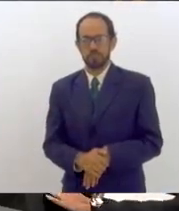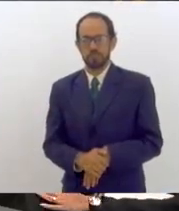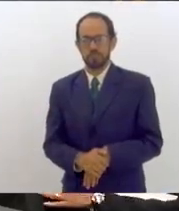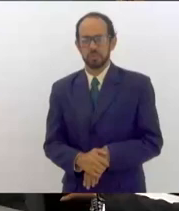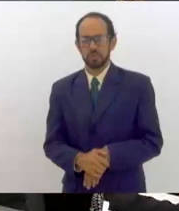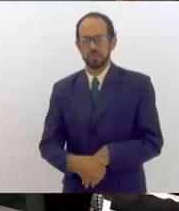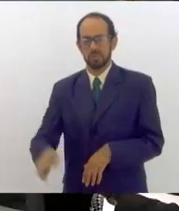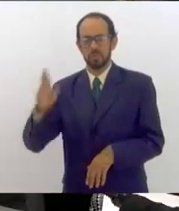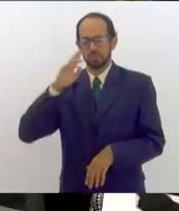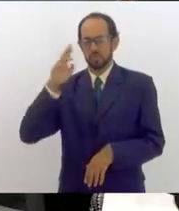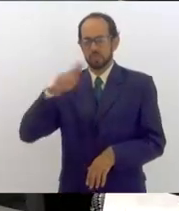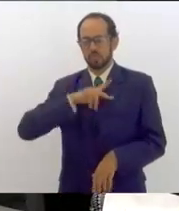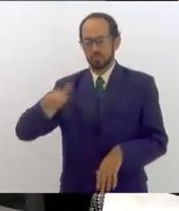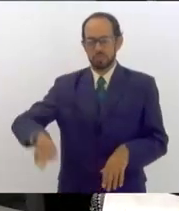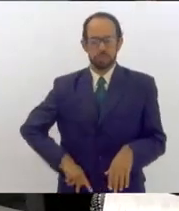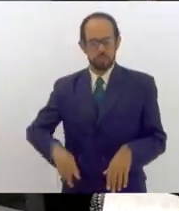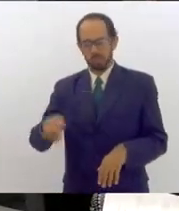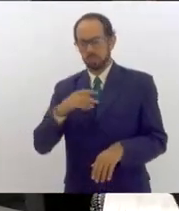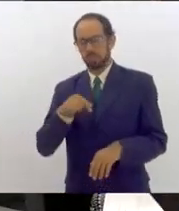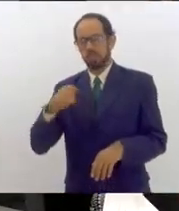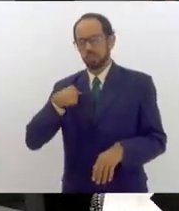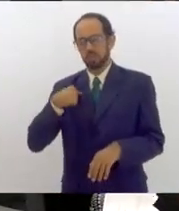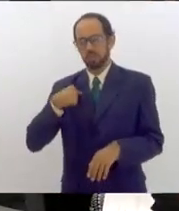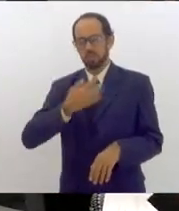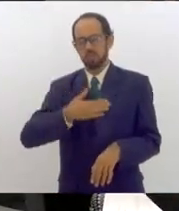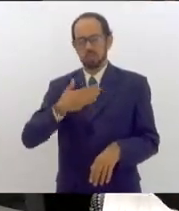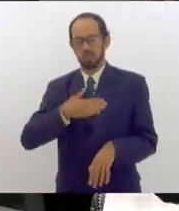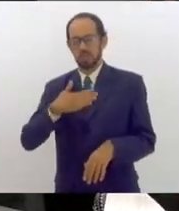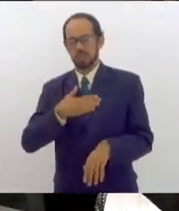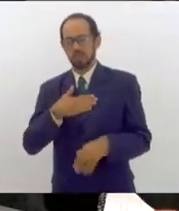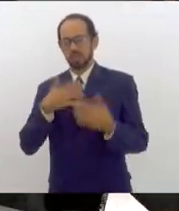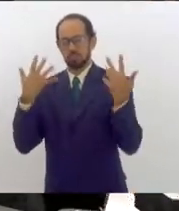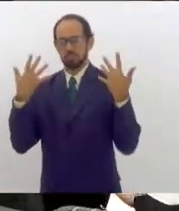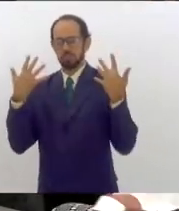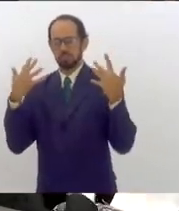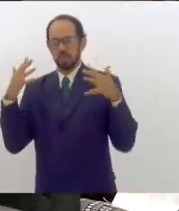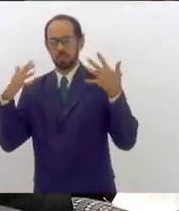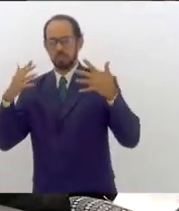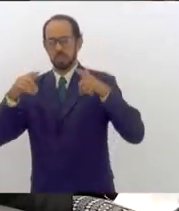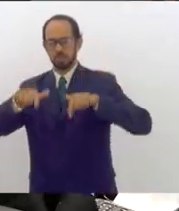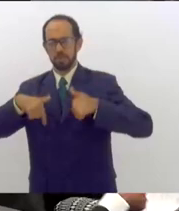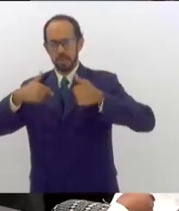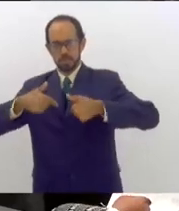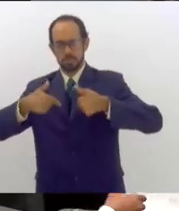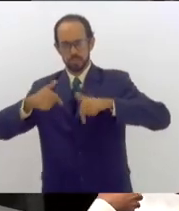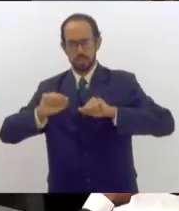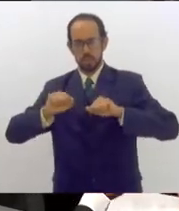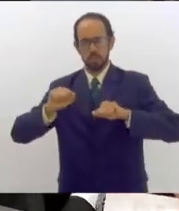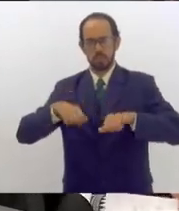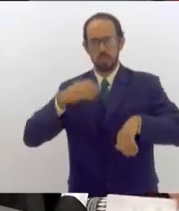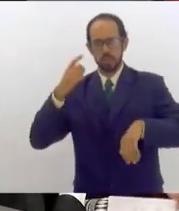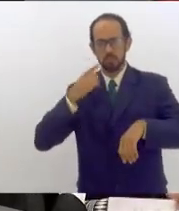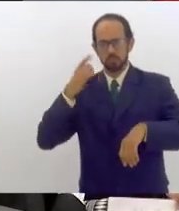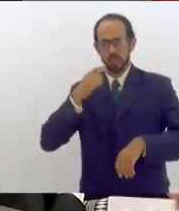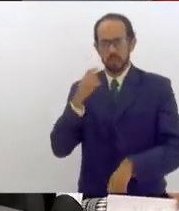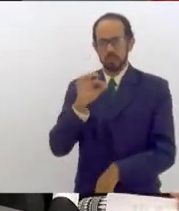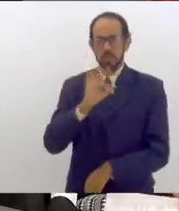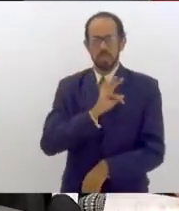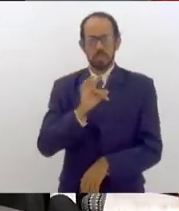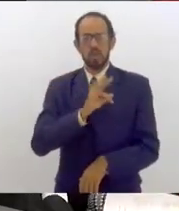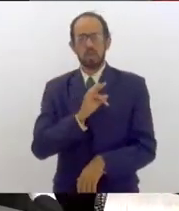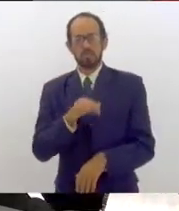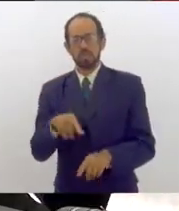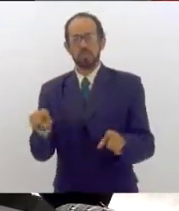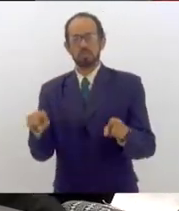senhora Presidente eu gostaria de parabenizar a iniciativa da deputada Marta Rocha e